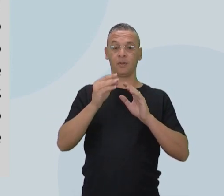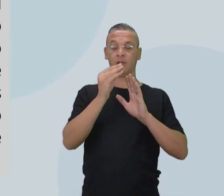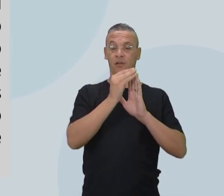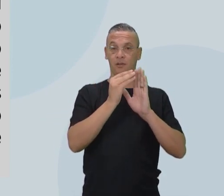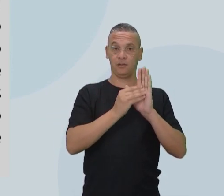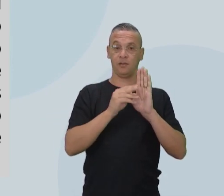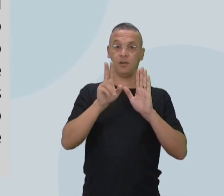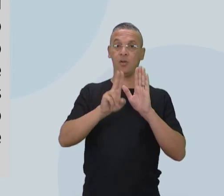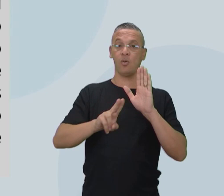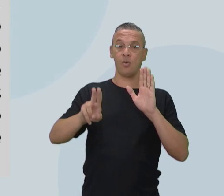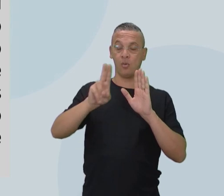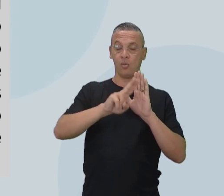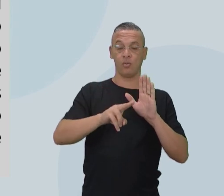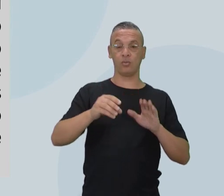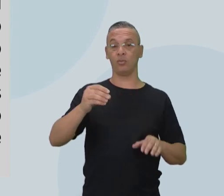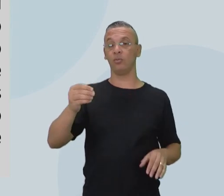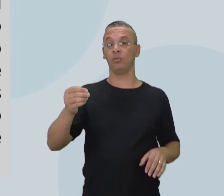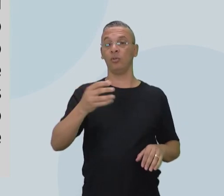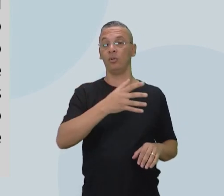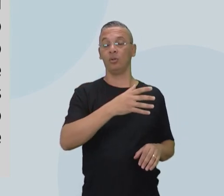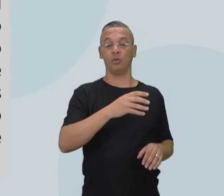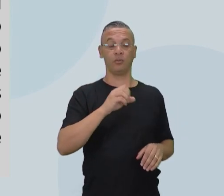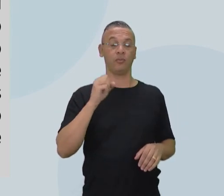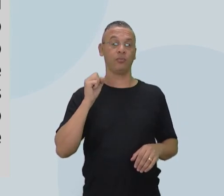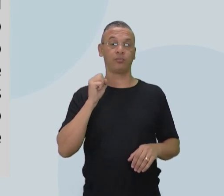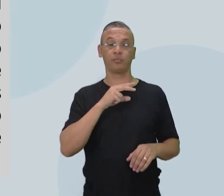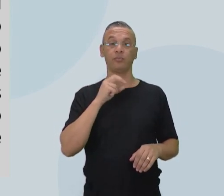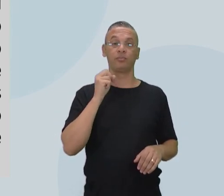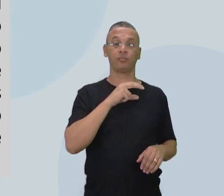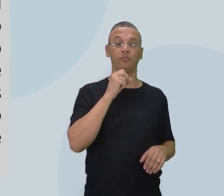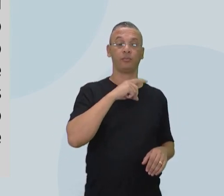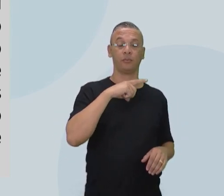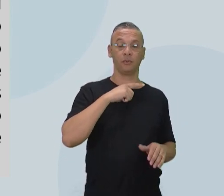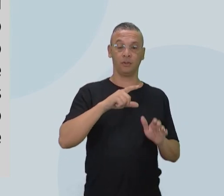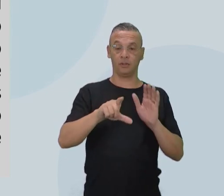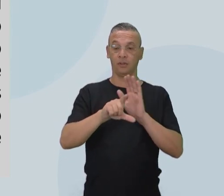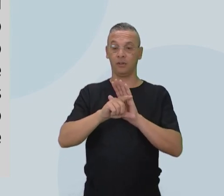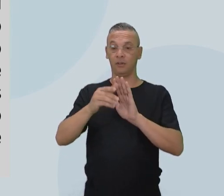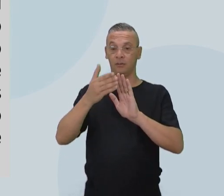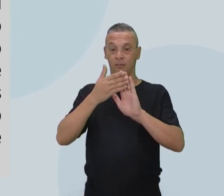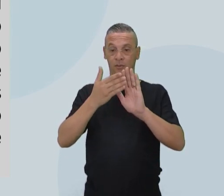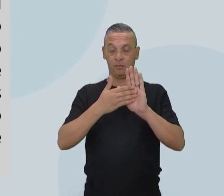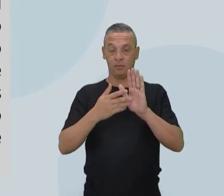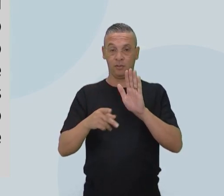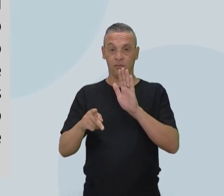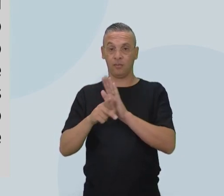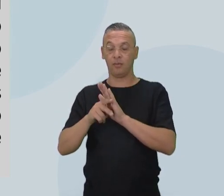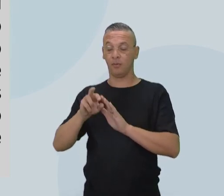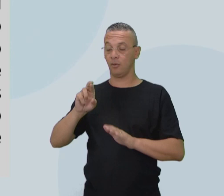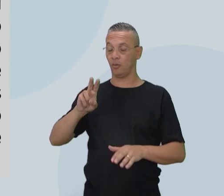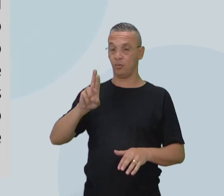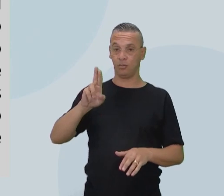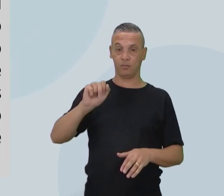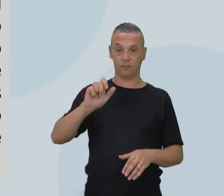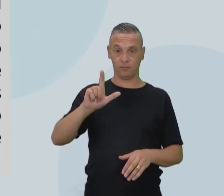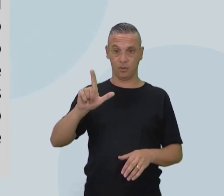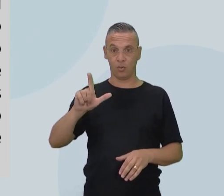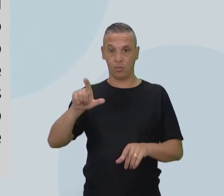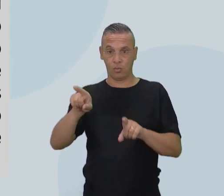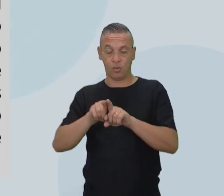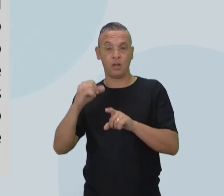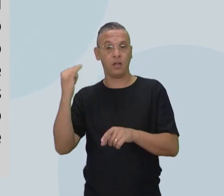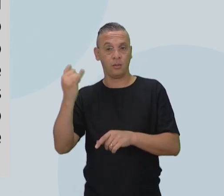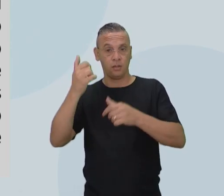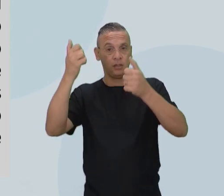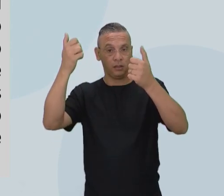no Brasil de novos agrotóxicos. Lei proposta pela bancada ruralista. Outra coisa que é